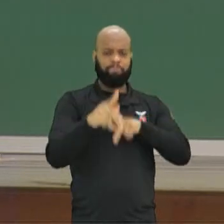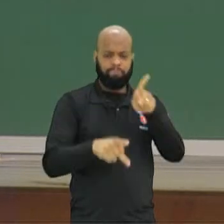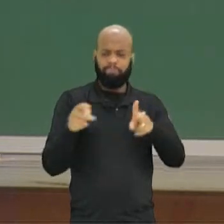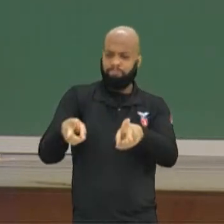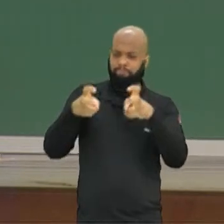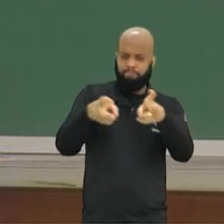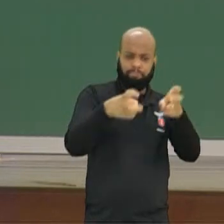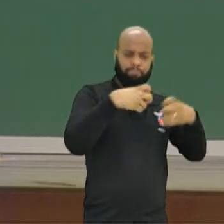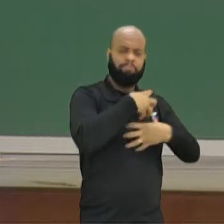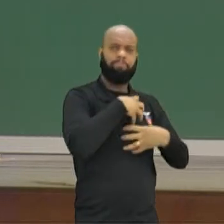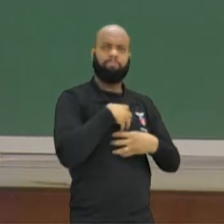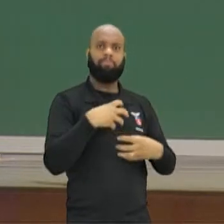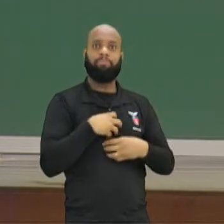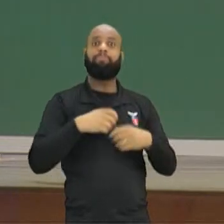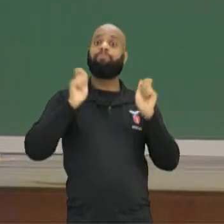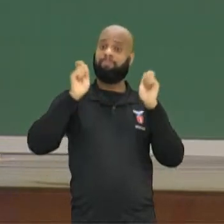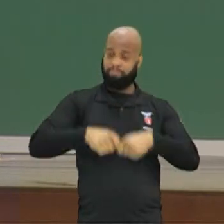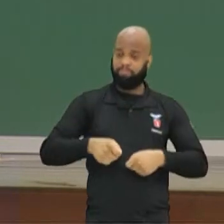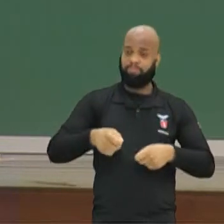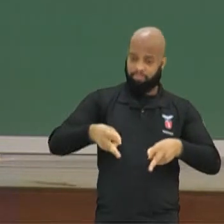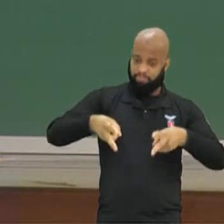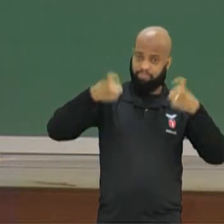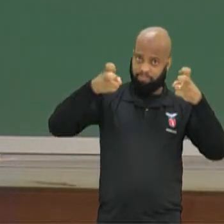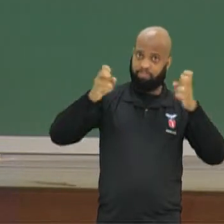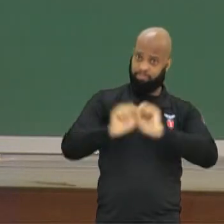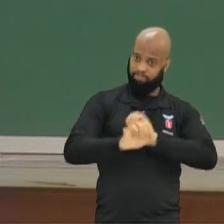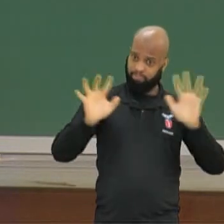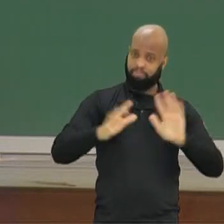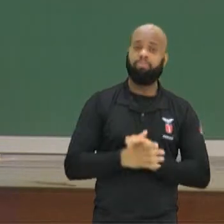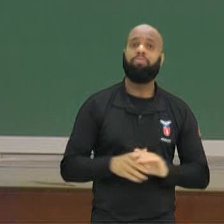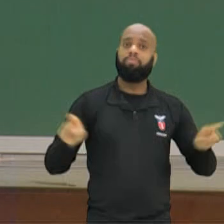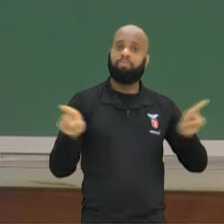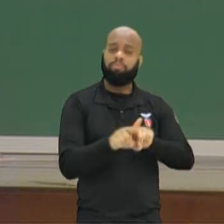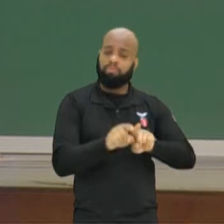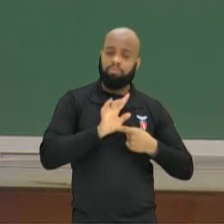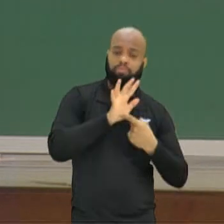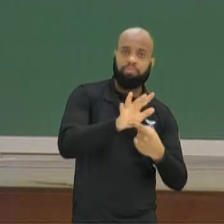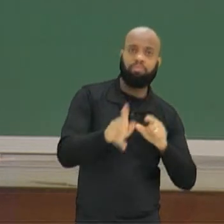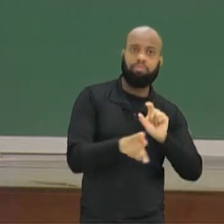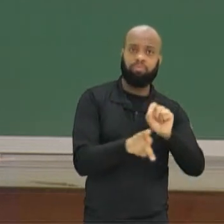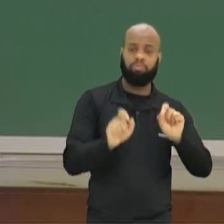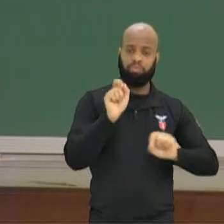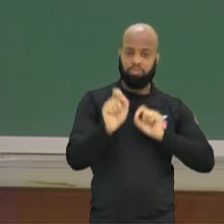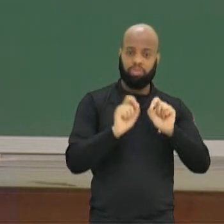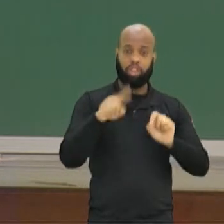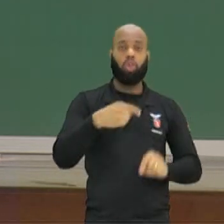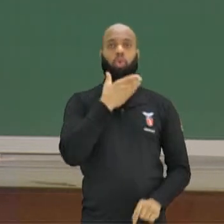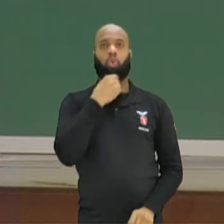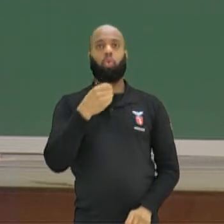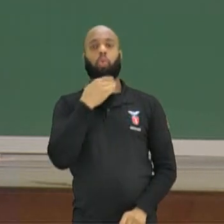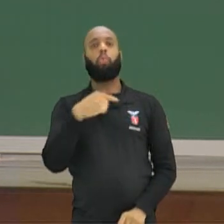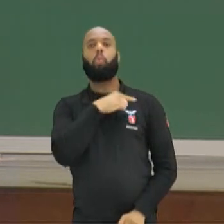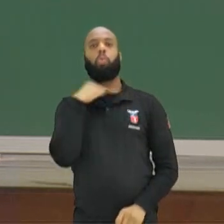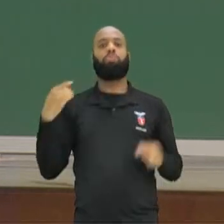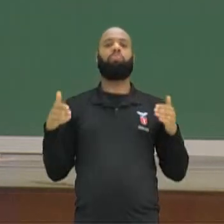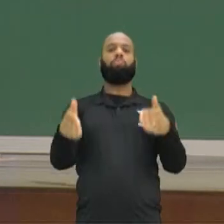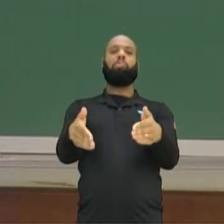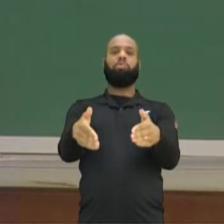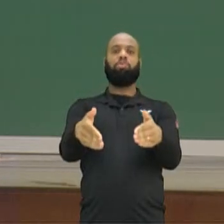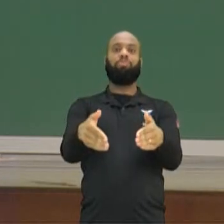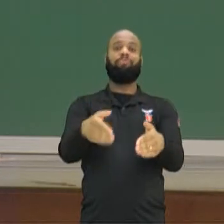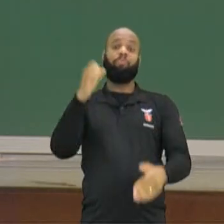em medidas nada sutis do autor. Assim, ele retrata o enterro de um homem assassinado a mando